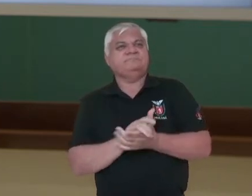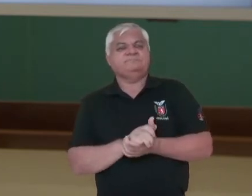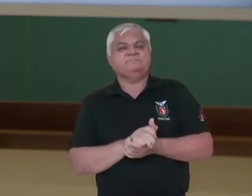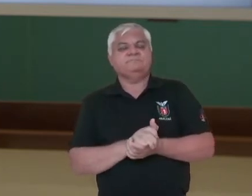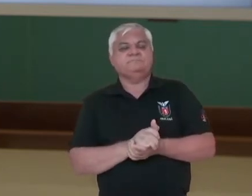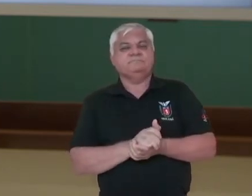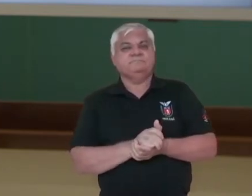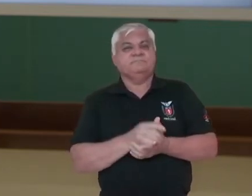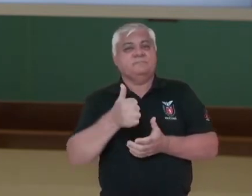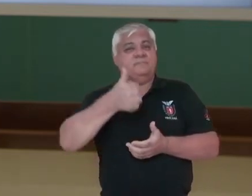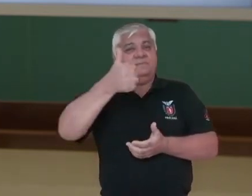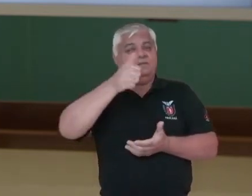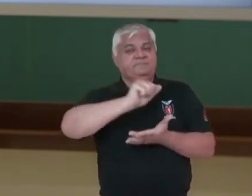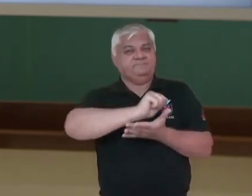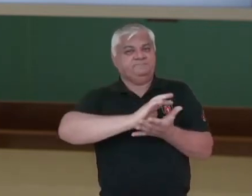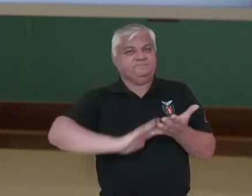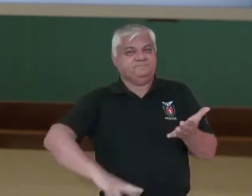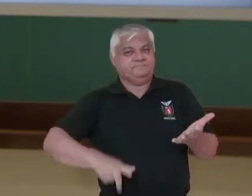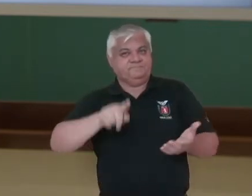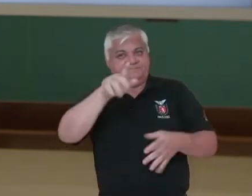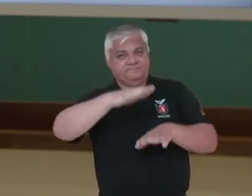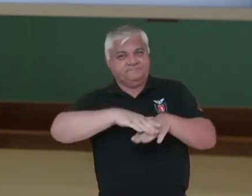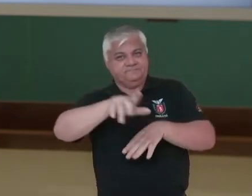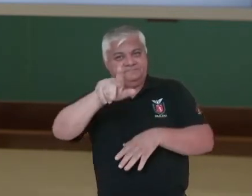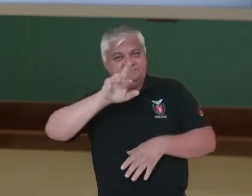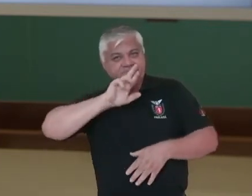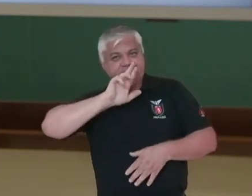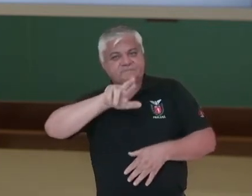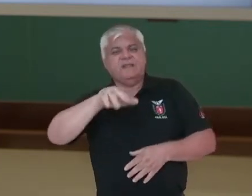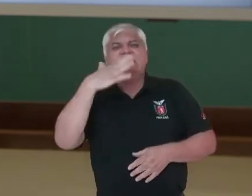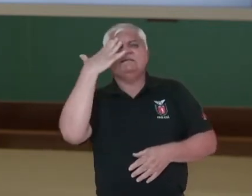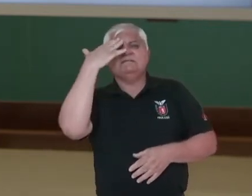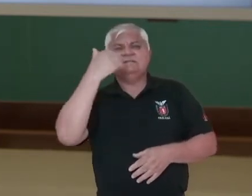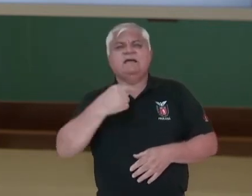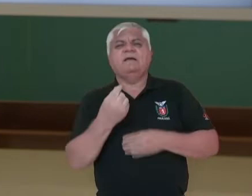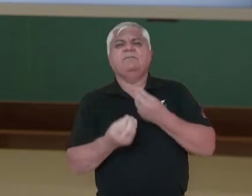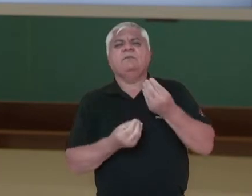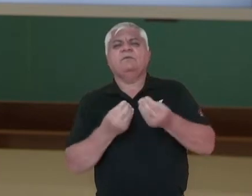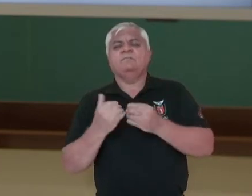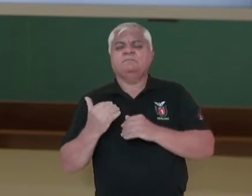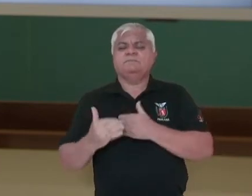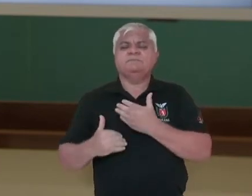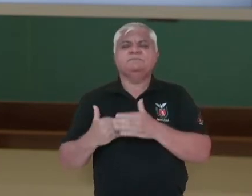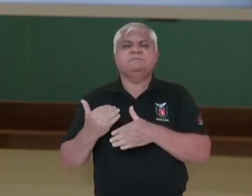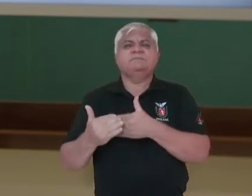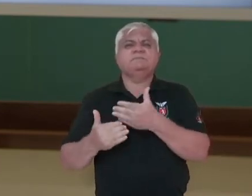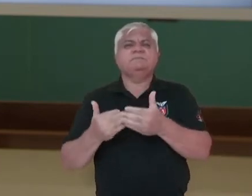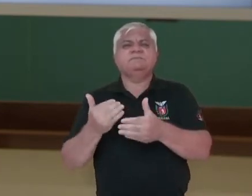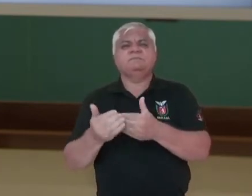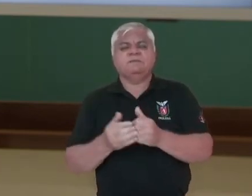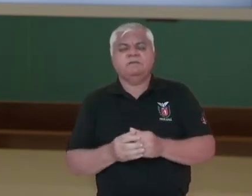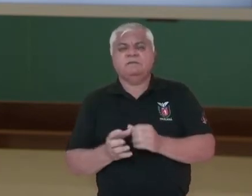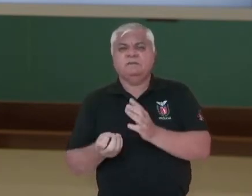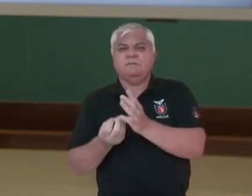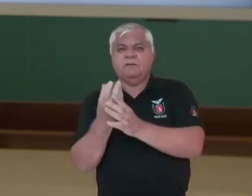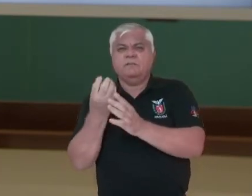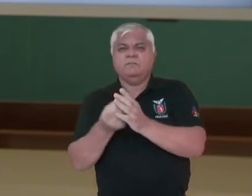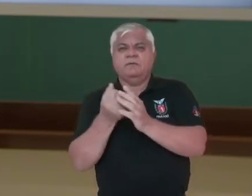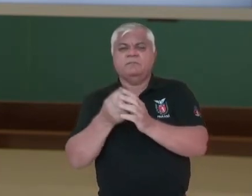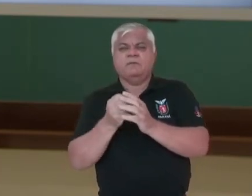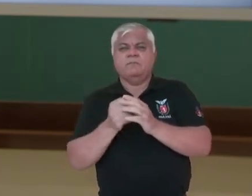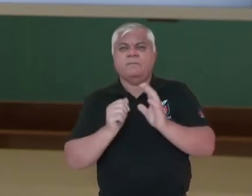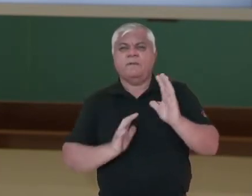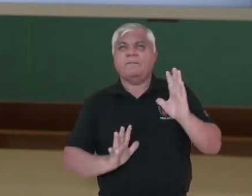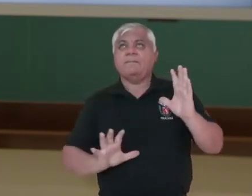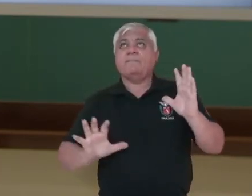uma atividadezinha ali para vocês responderem, né? Sabendo de todo esse processo de formação ali do território brasileiro